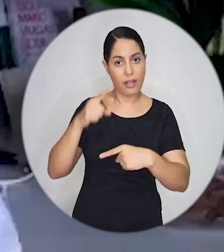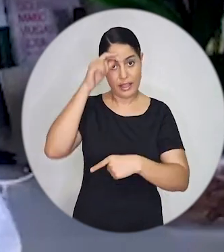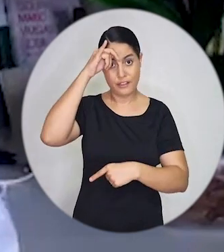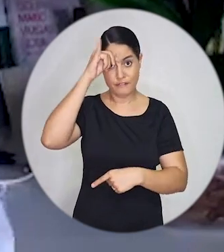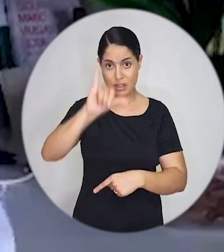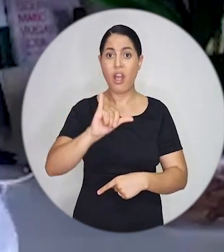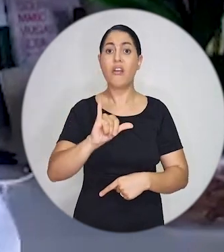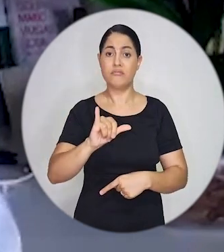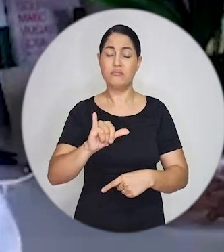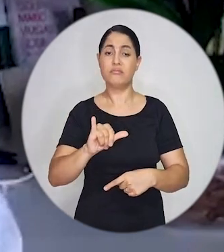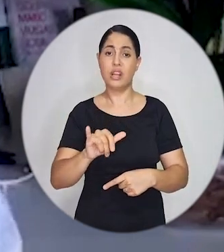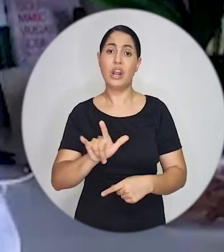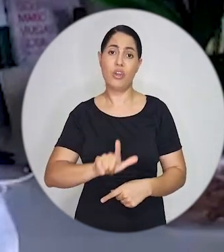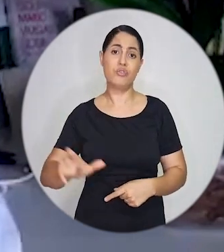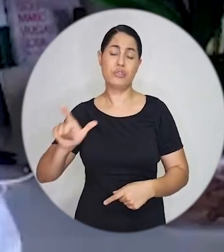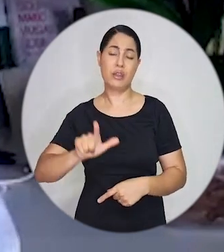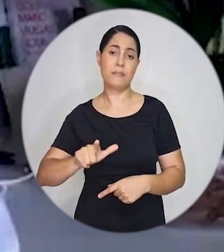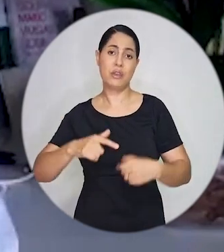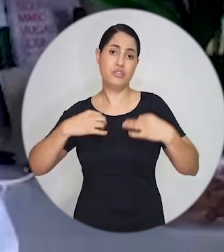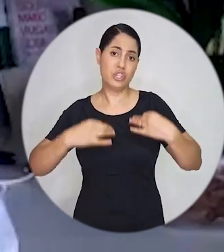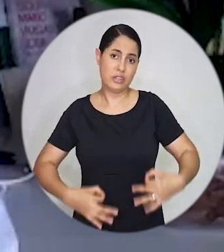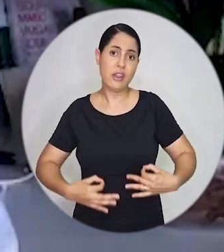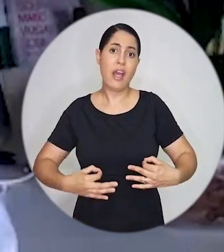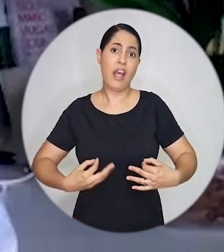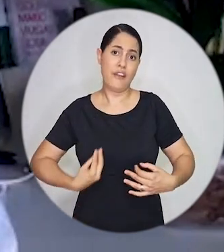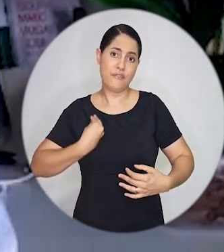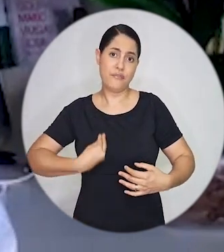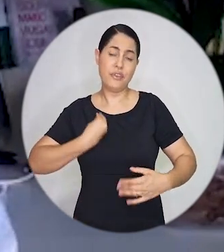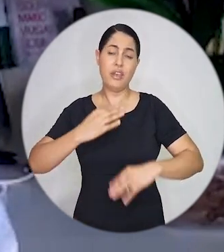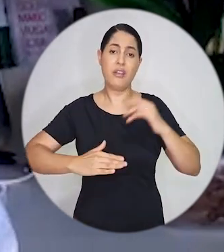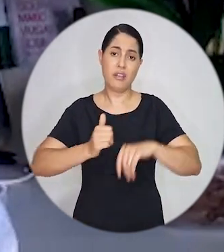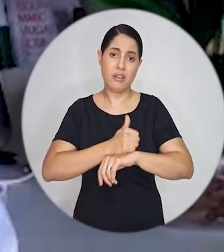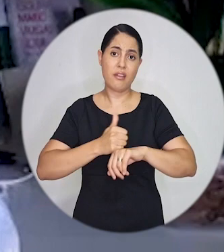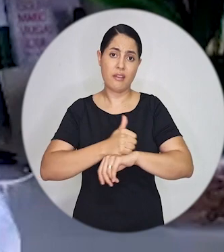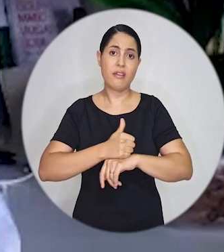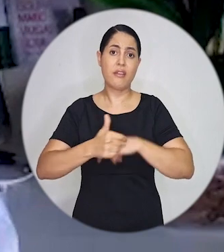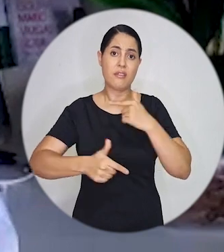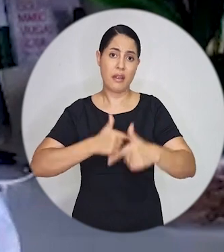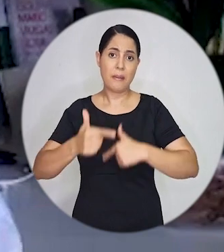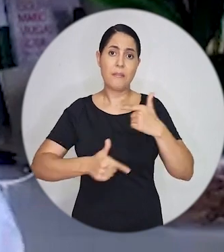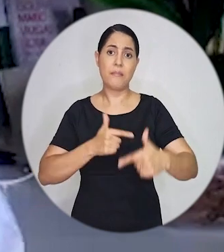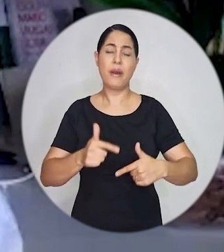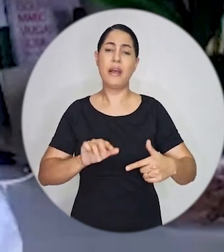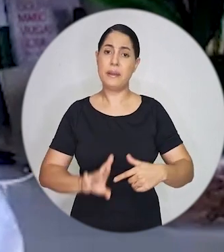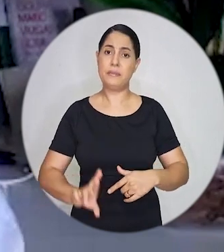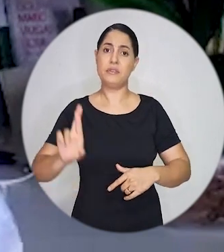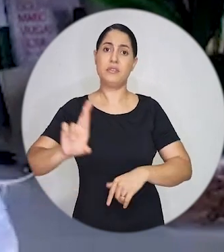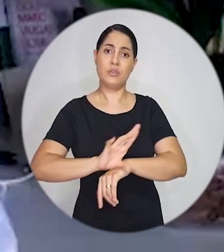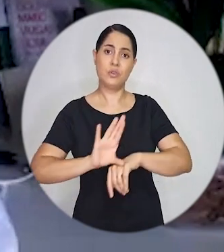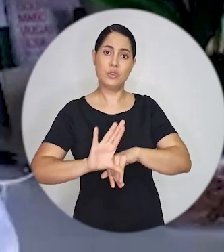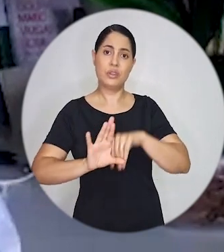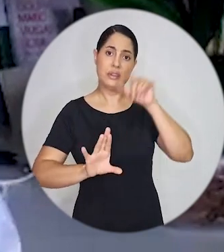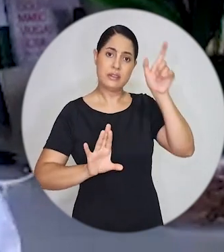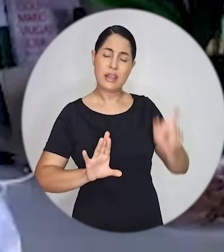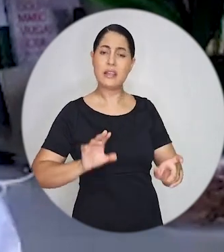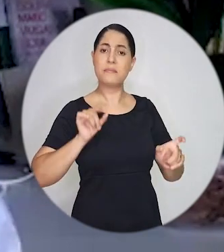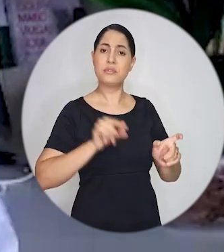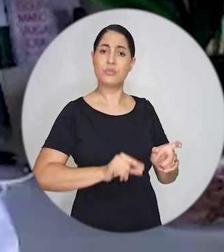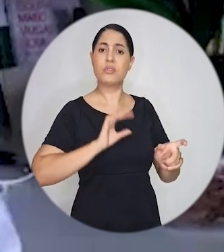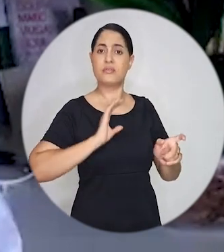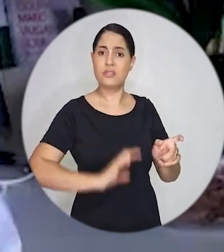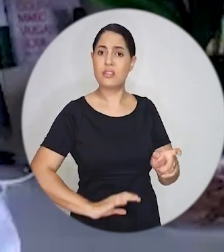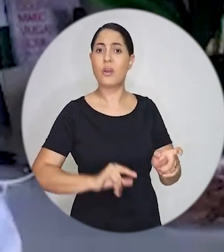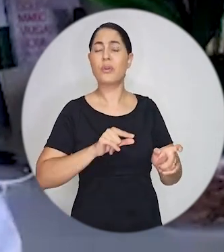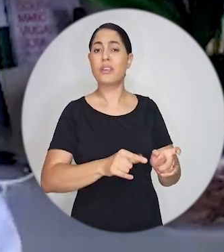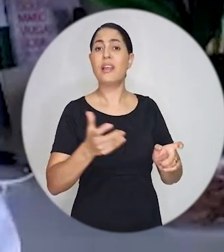infelizmente, no Brasil. A advocacia que exerce a sua profissão com dignidade, com honradez, com ética, na representação